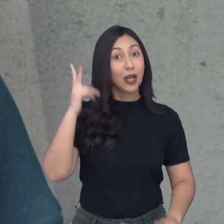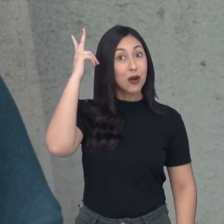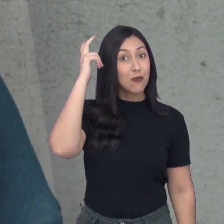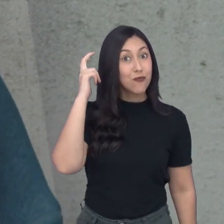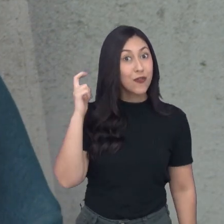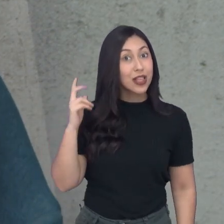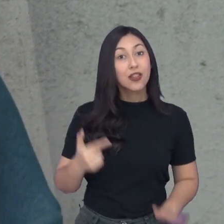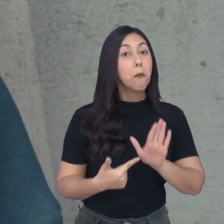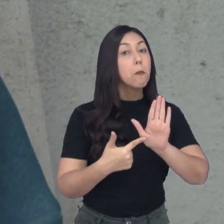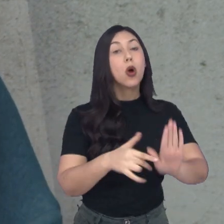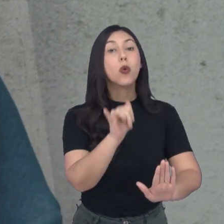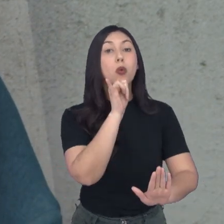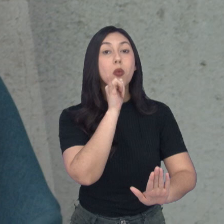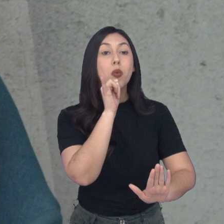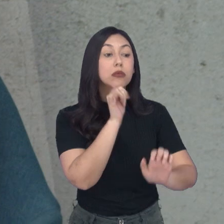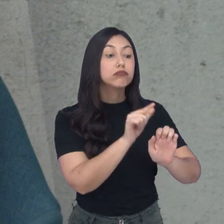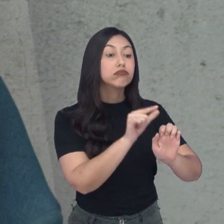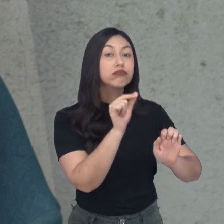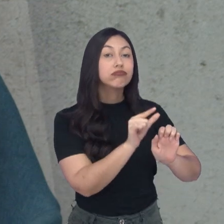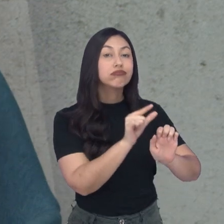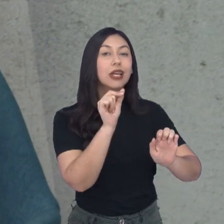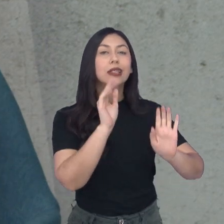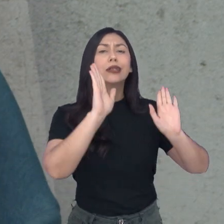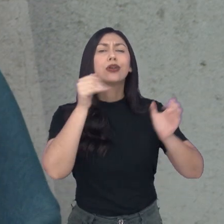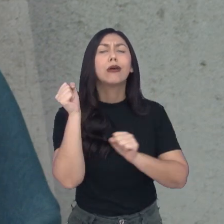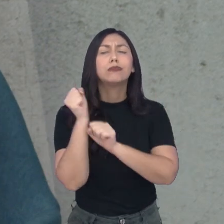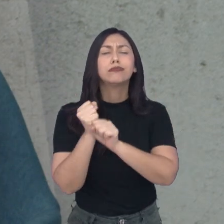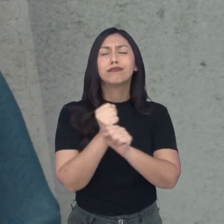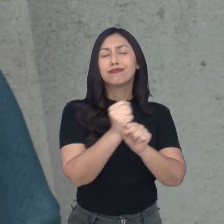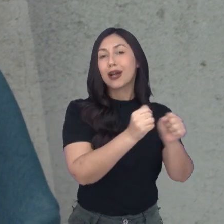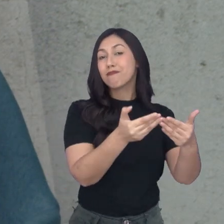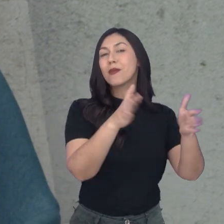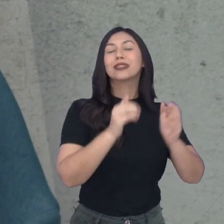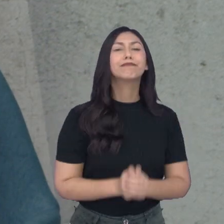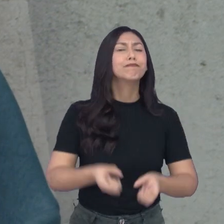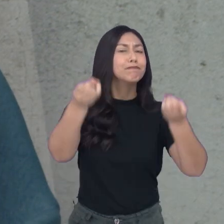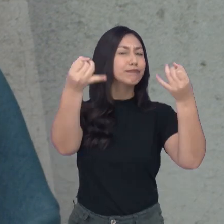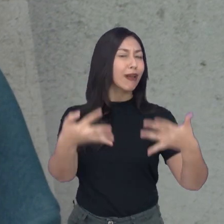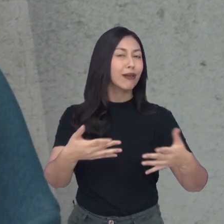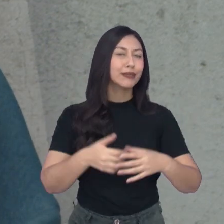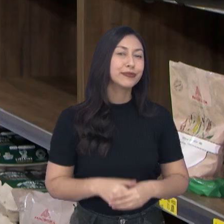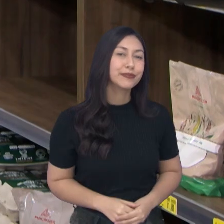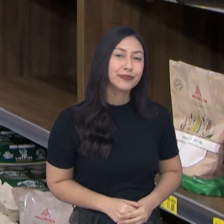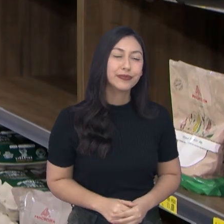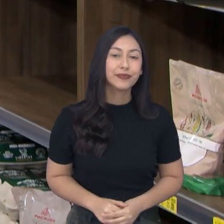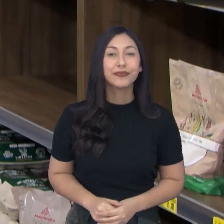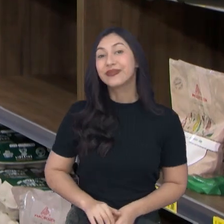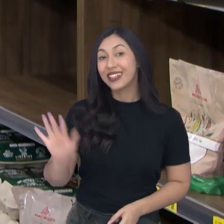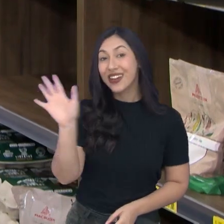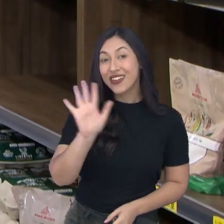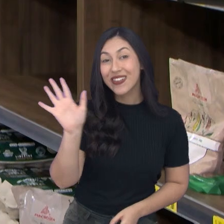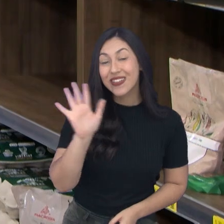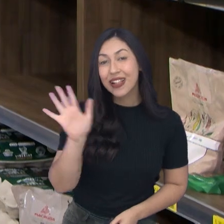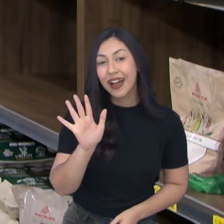trazer um exemplo de empreendimento que está há anos no mercado. Me conta, Vanessa. Oi, Fernanda,